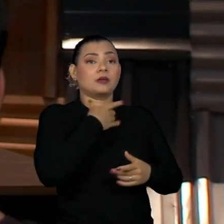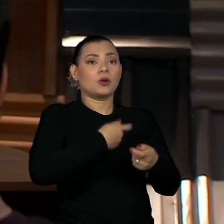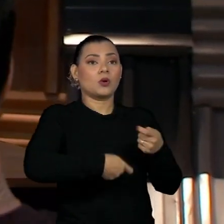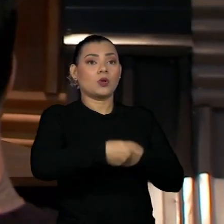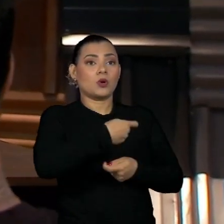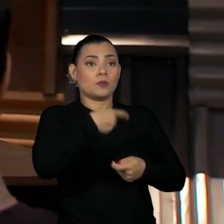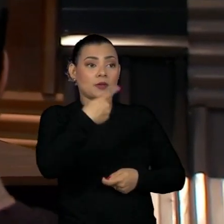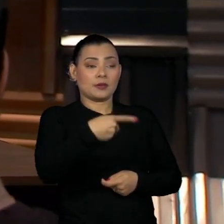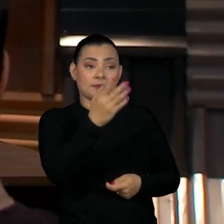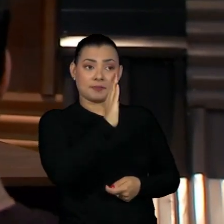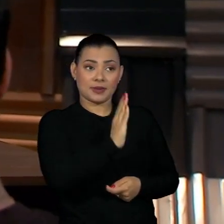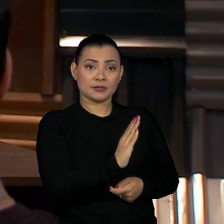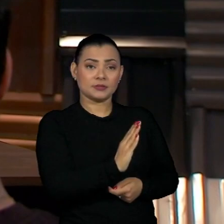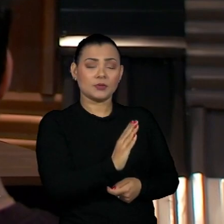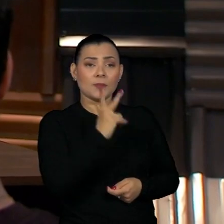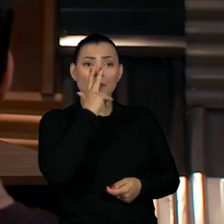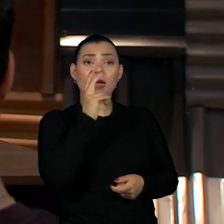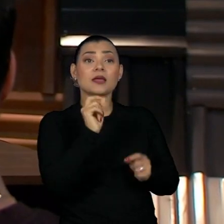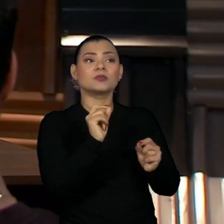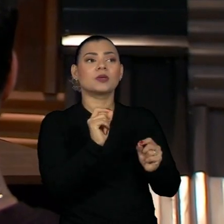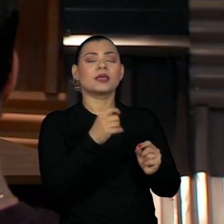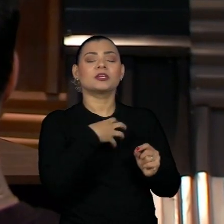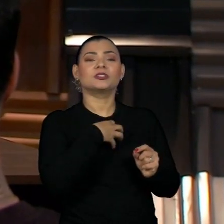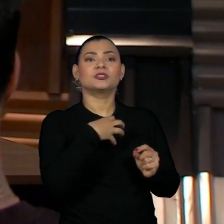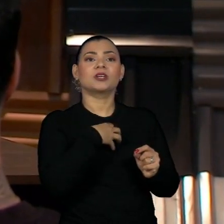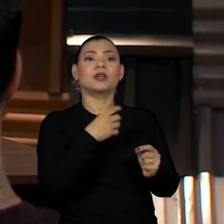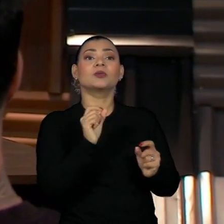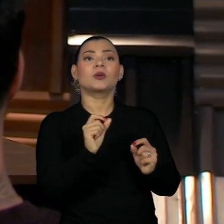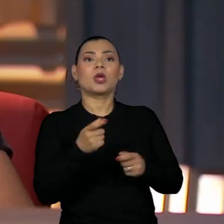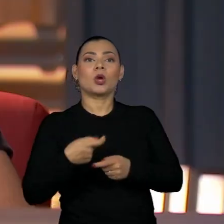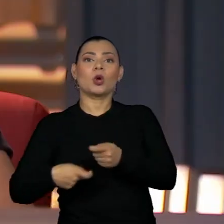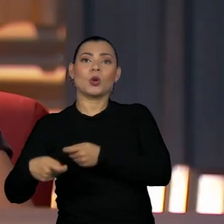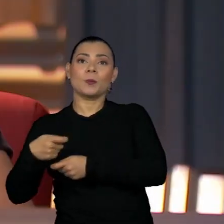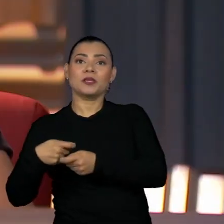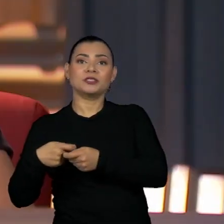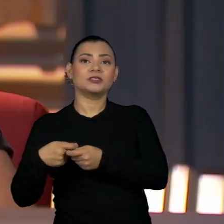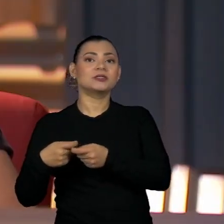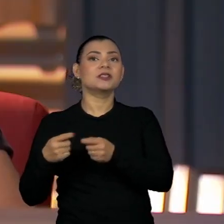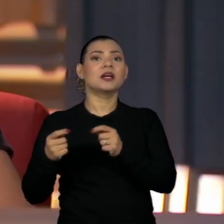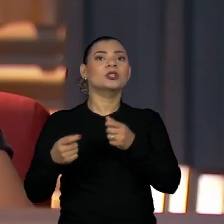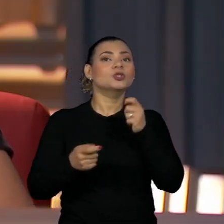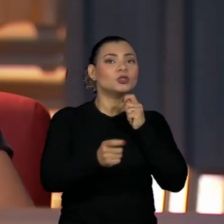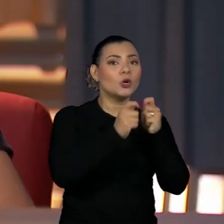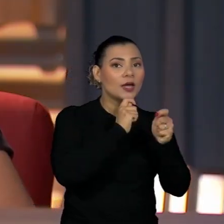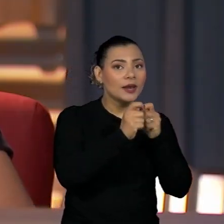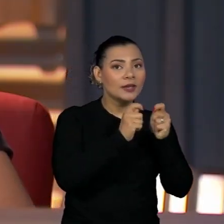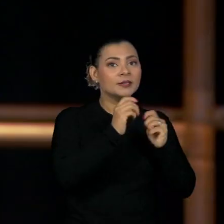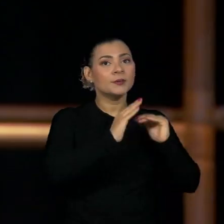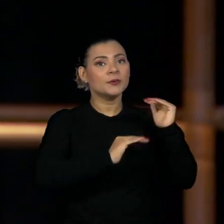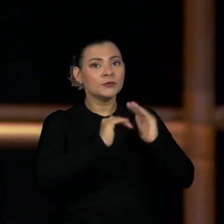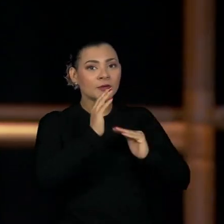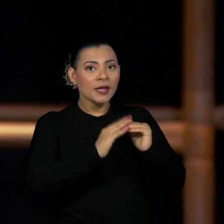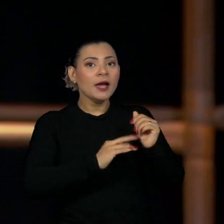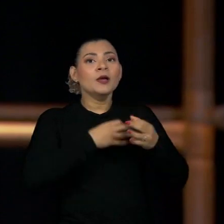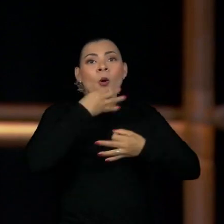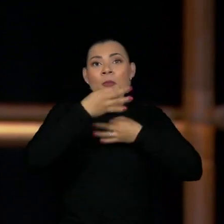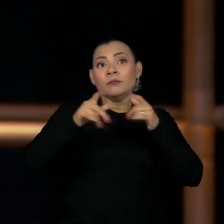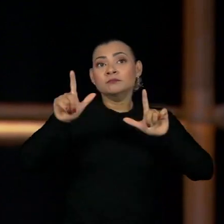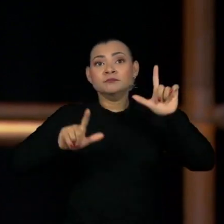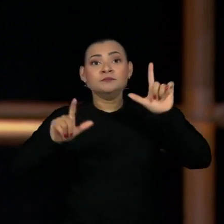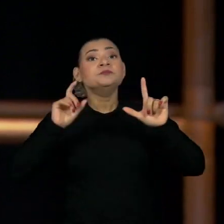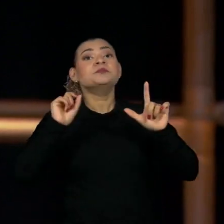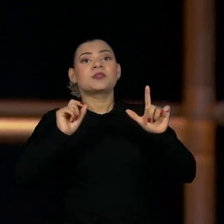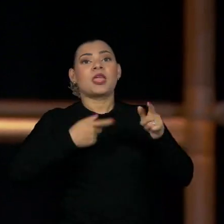econômica e tal, parece que foi criado um dialeto assim, entre economistas, jornalistas especializados, comentaristas de televisão, que é